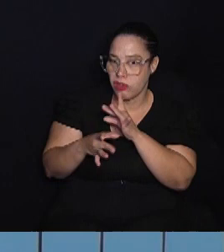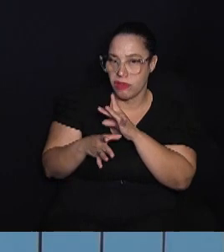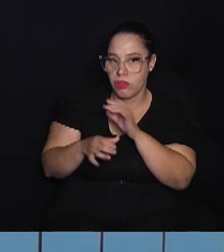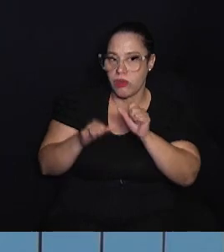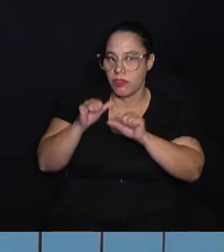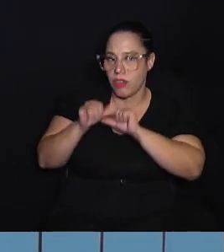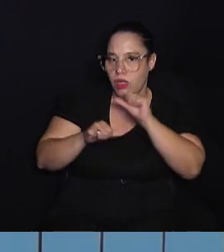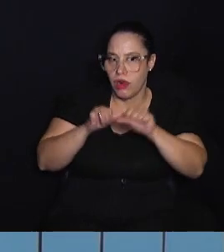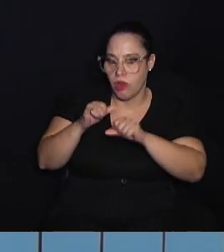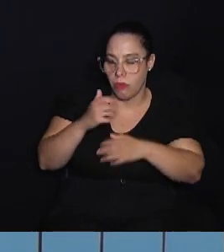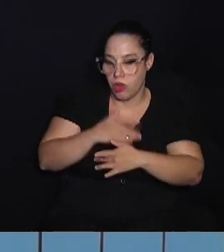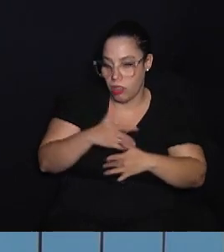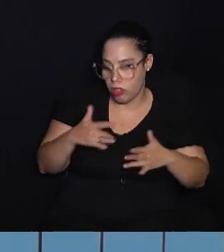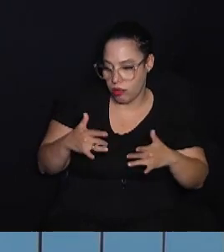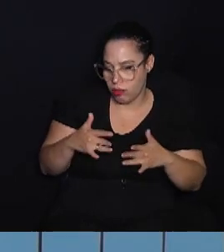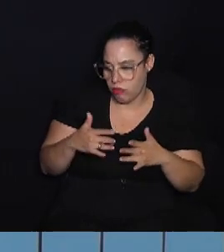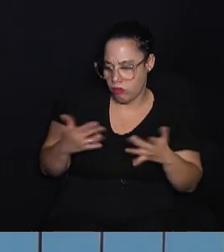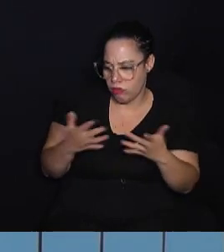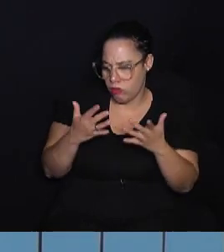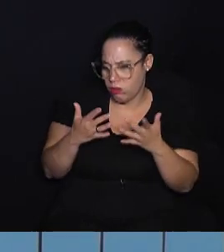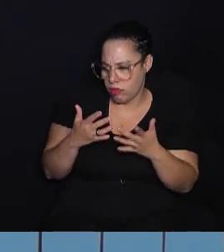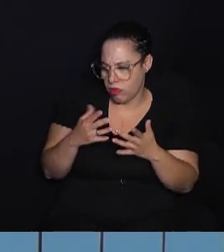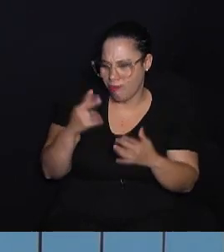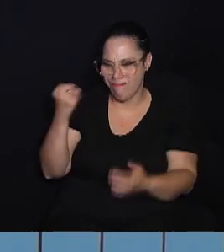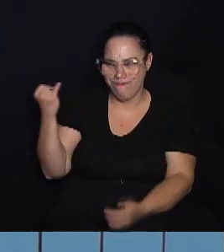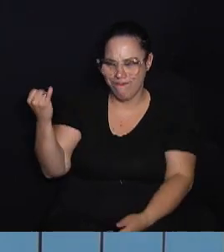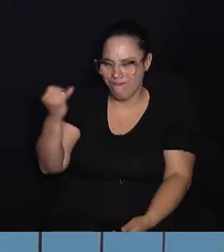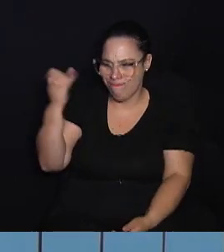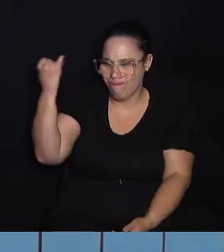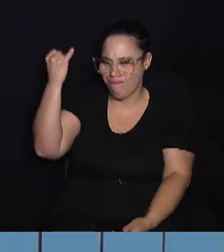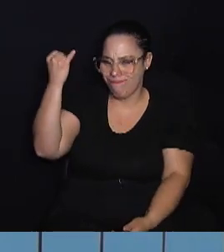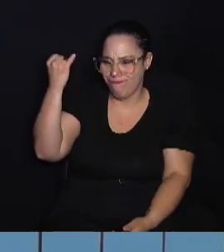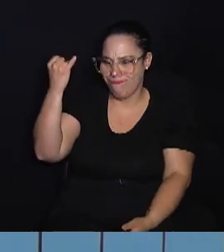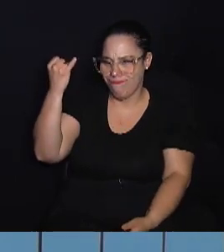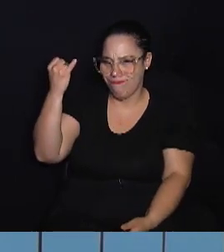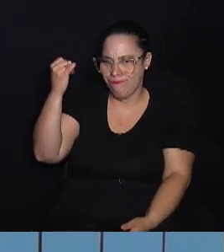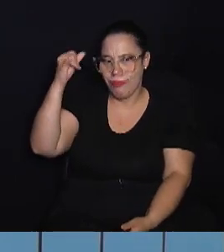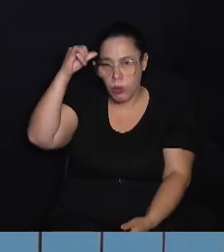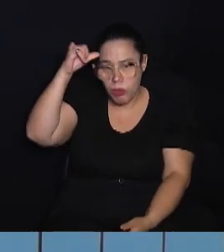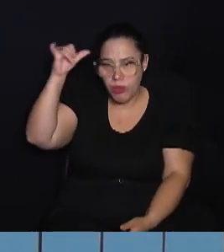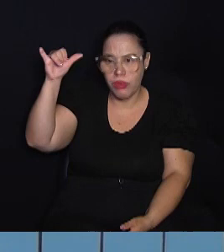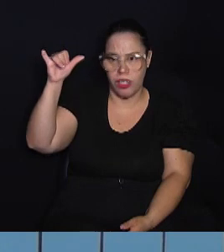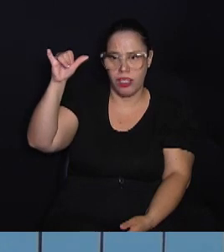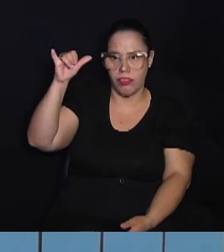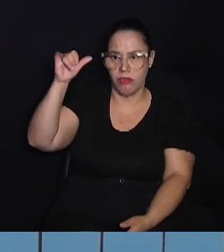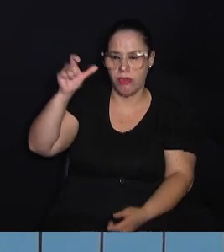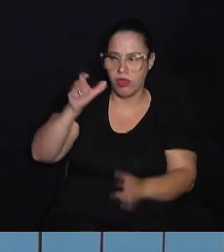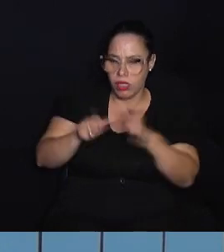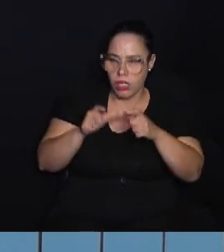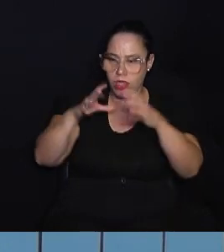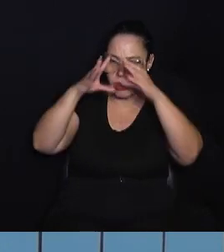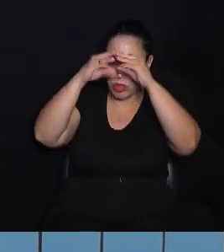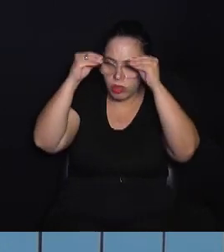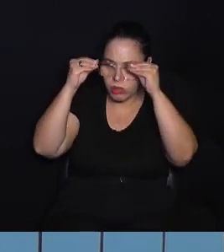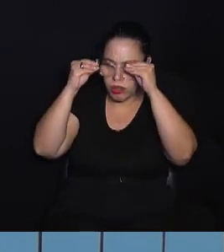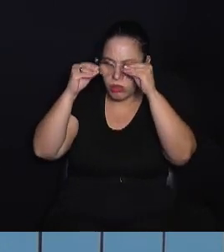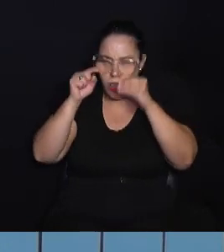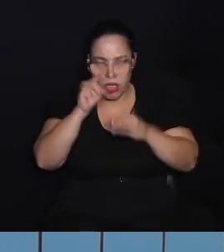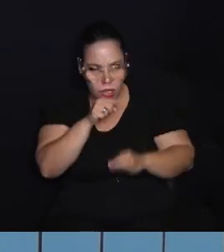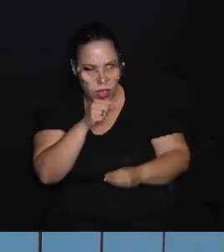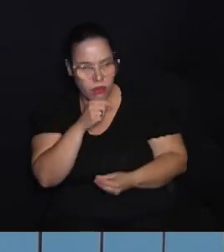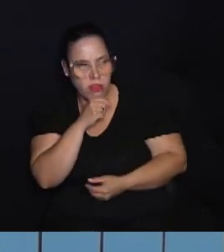essas mudanças de hábitos, elas são essenciais aí para tentar prevenir esses tipos de demência,